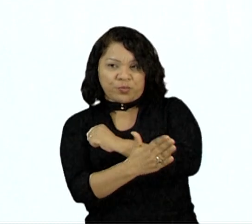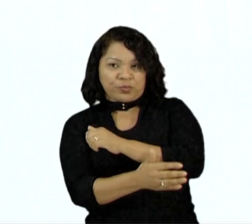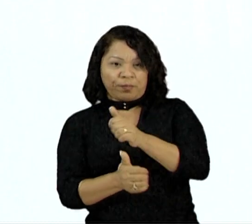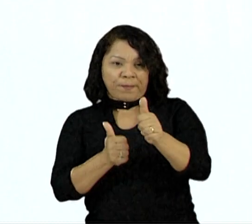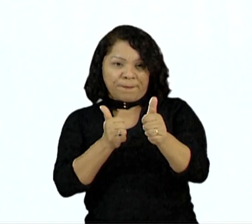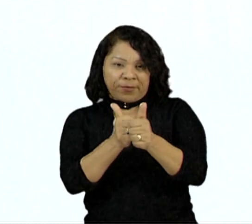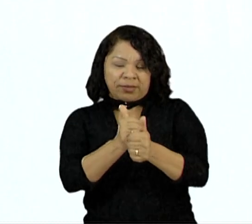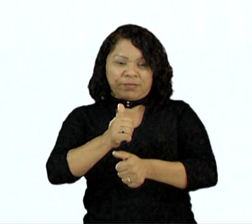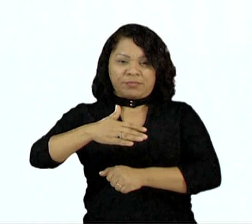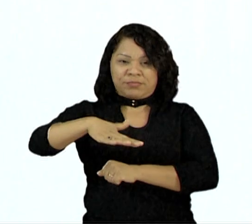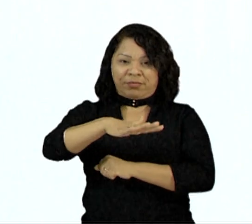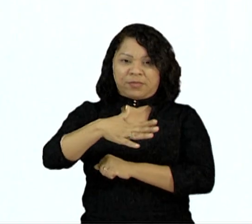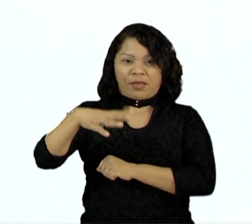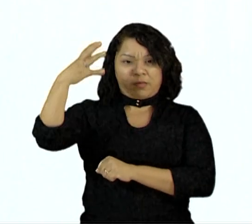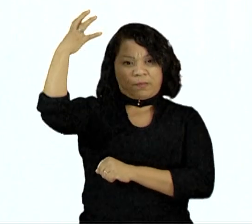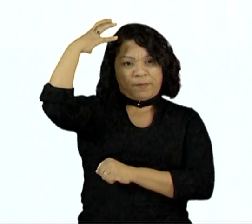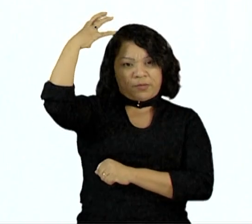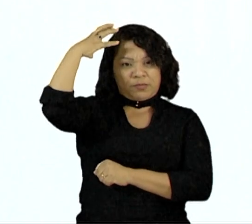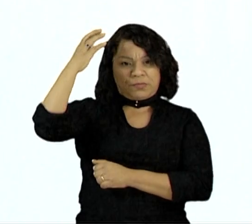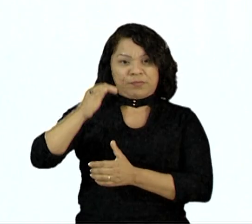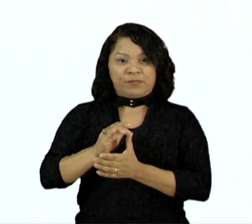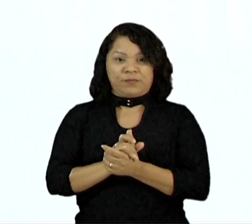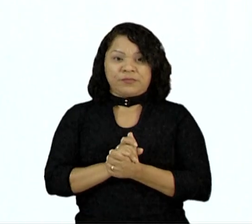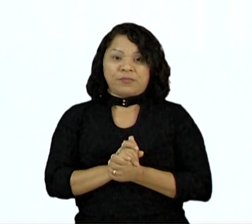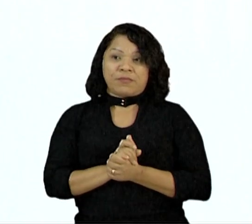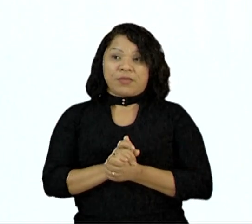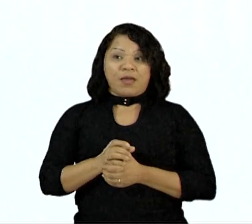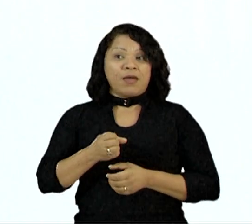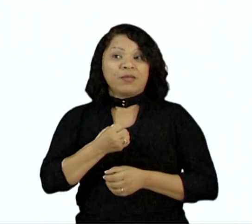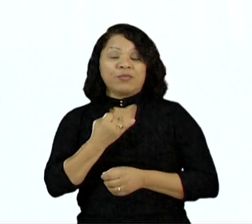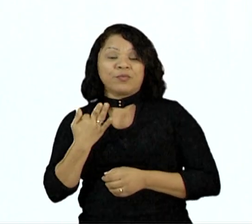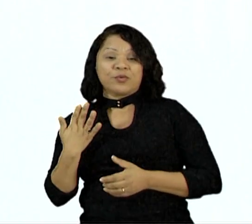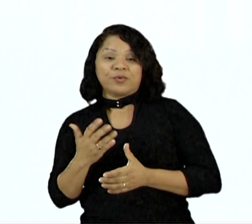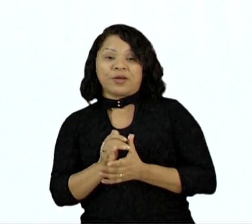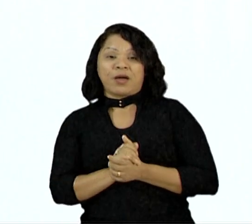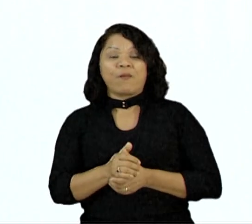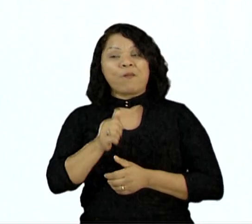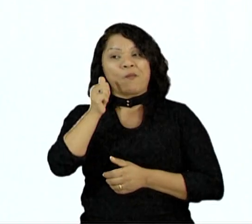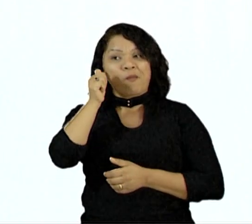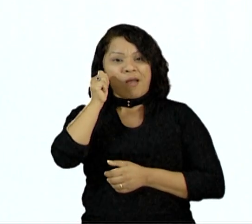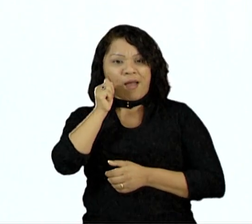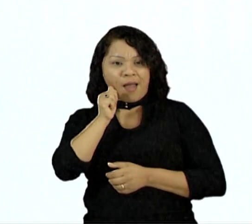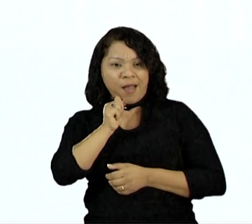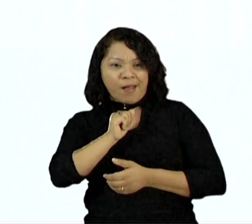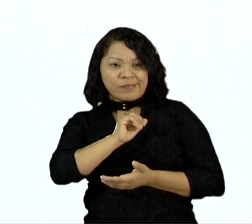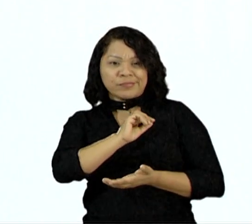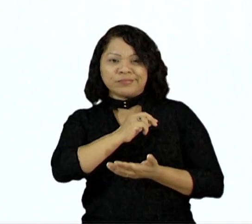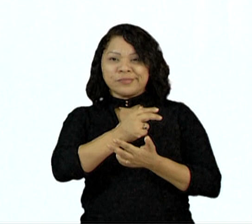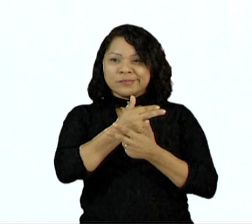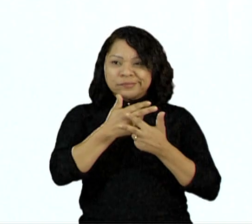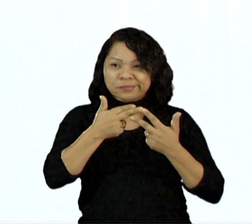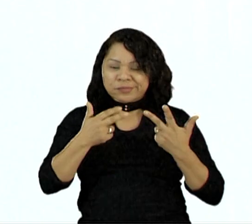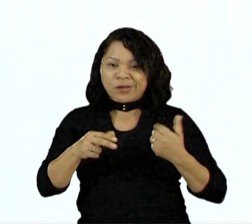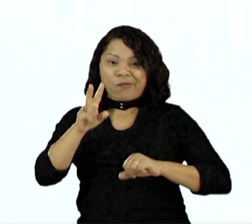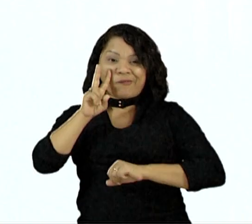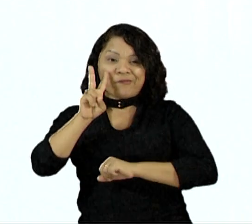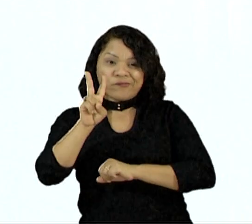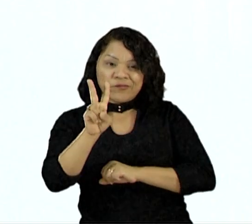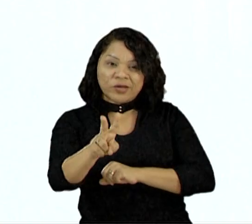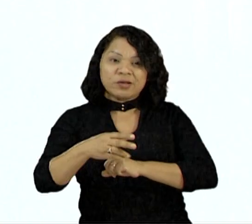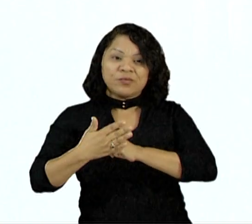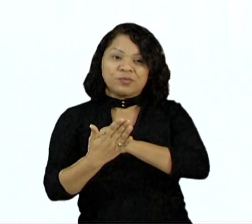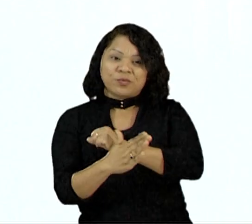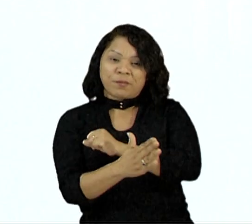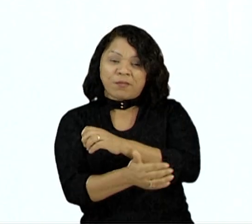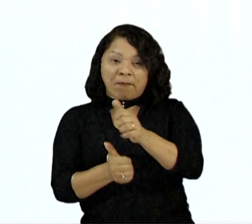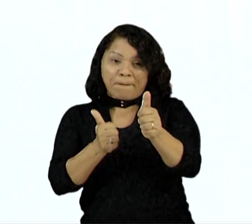de banho. E no plural? As garotas viram os tubarões próximo da